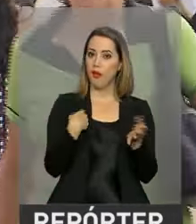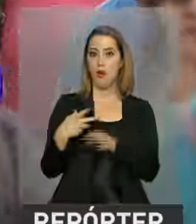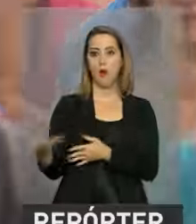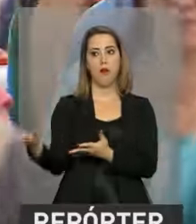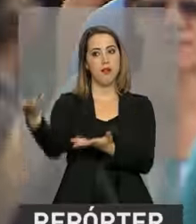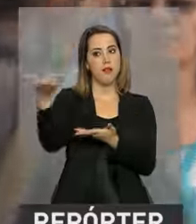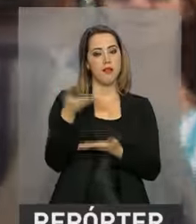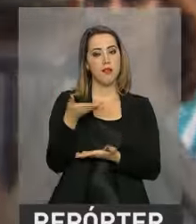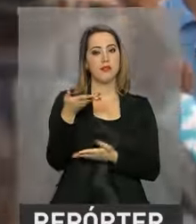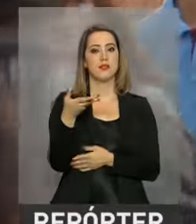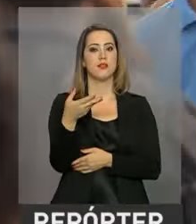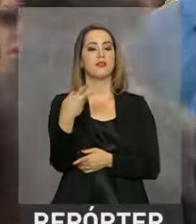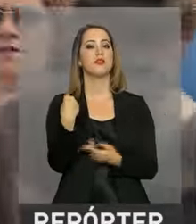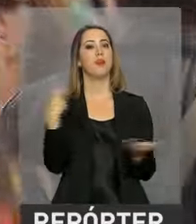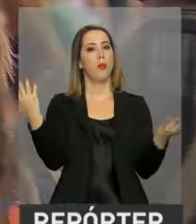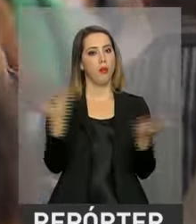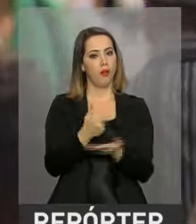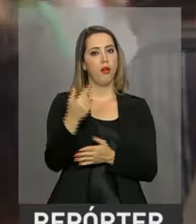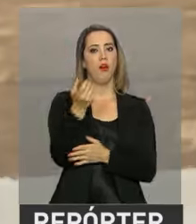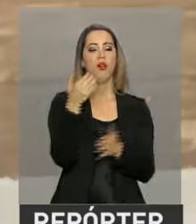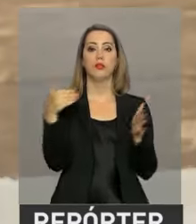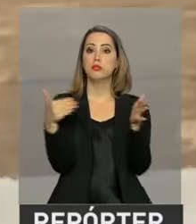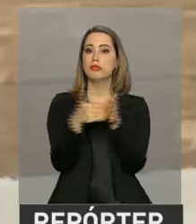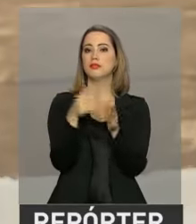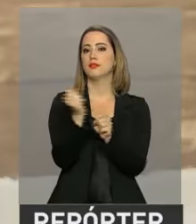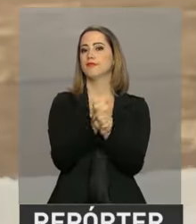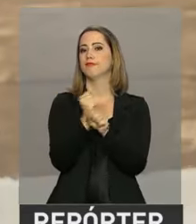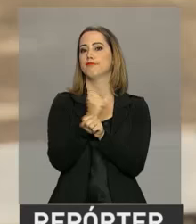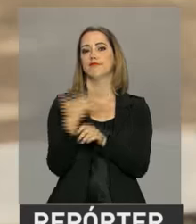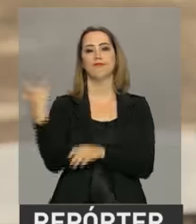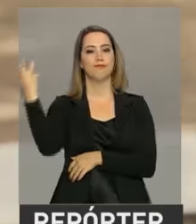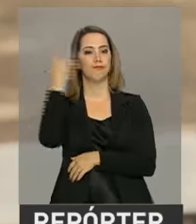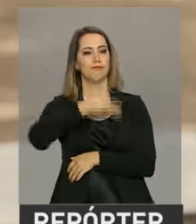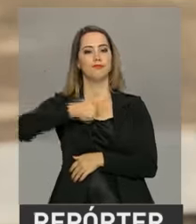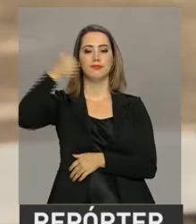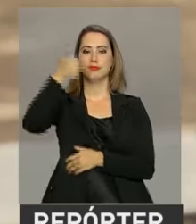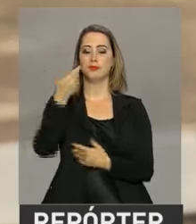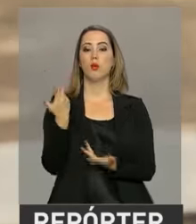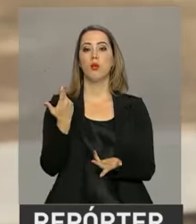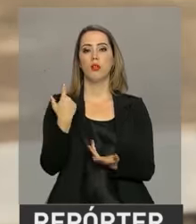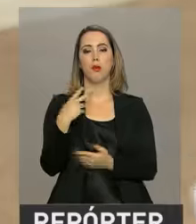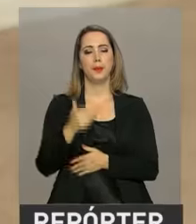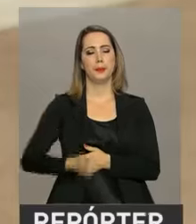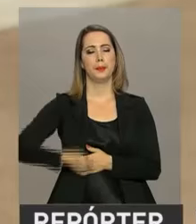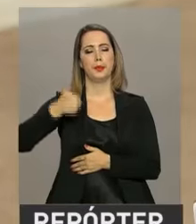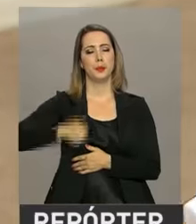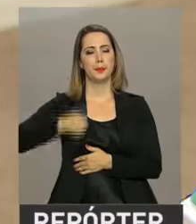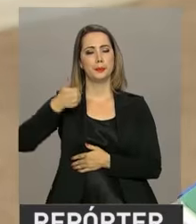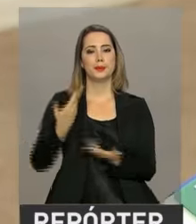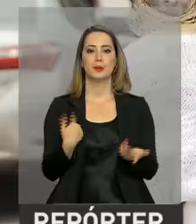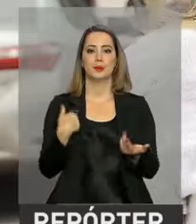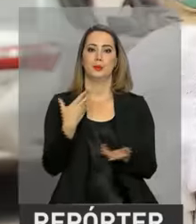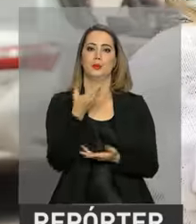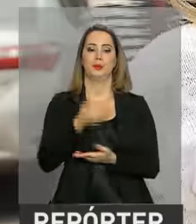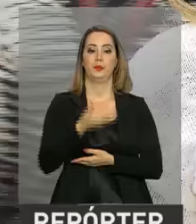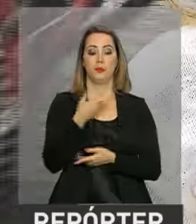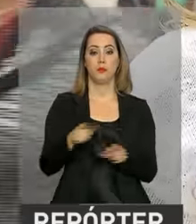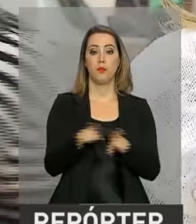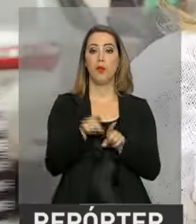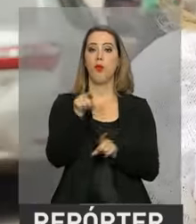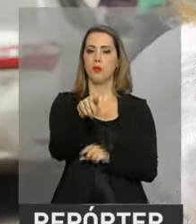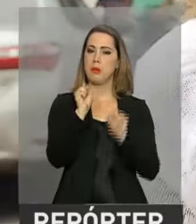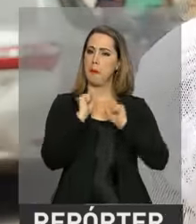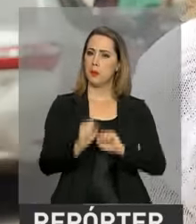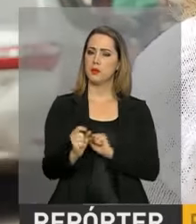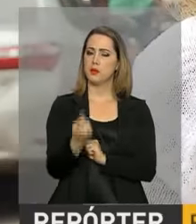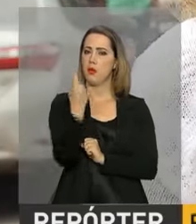governo um dinheiro para deixar o final de ano mais gordo? Maravilhoso. Ia melhorar muito o meu Natal. Acharia ótimo. Você pode ser